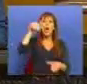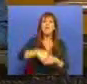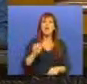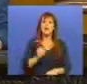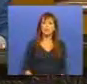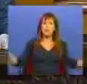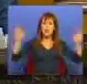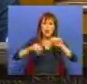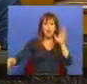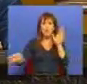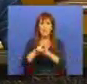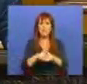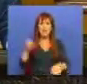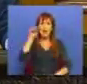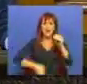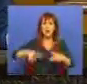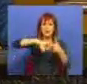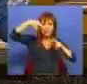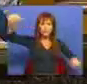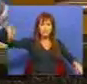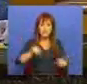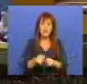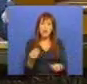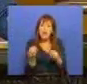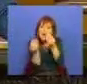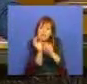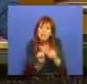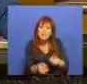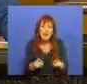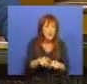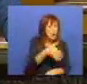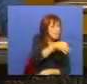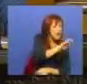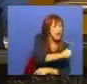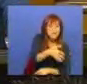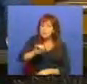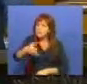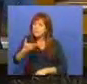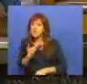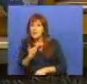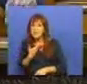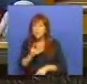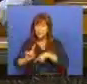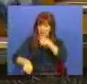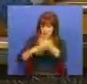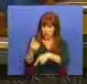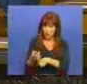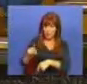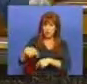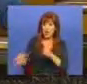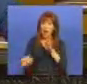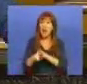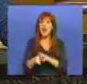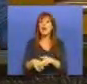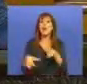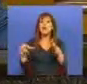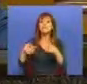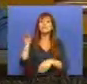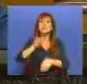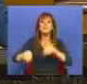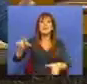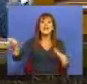nova lei eleitoral autárquica cozinhada entre o PS e o PSD. Depois virá a lei para as